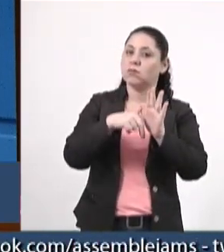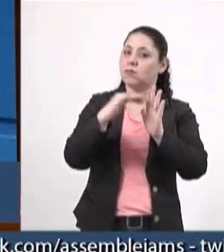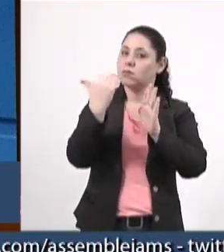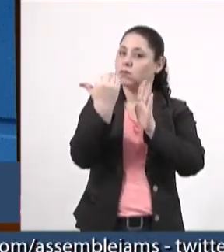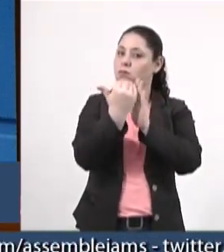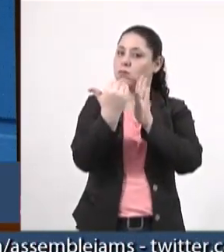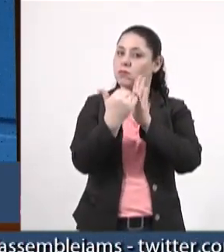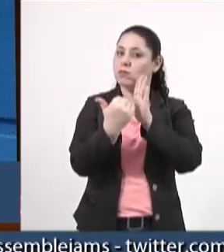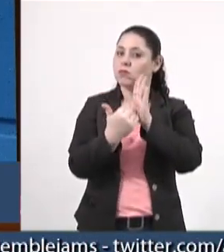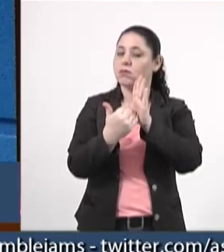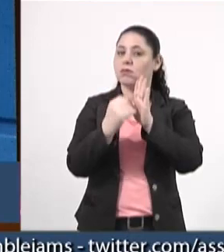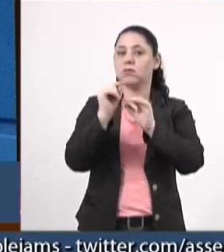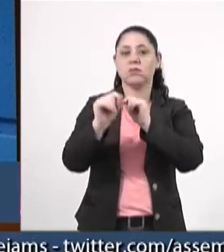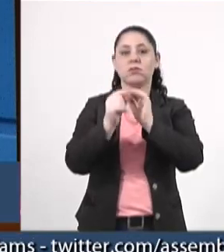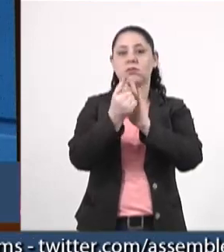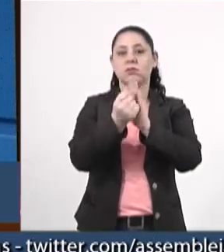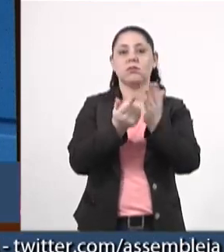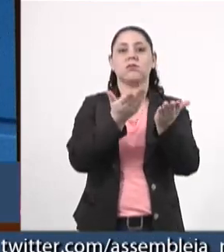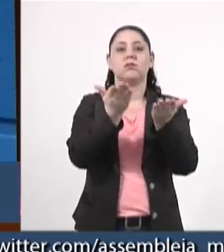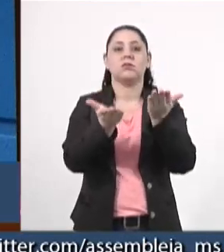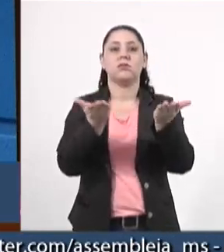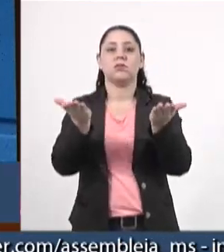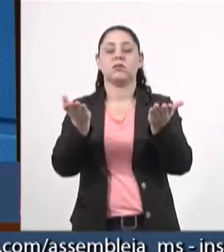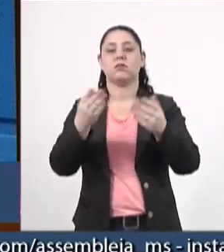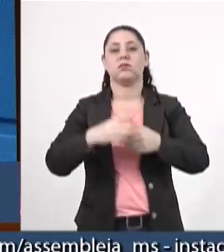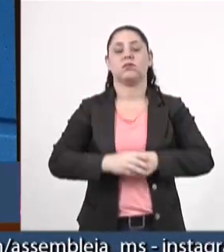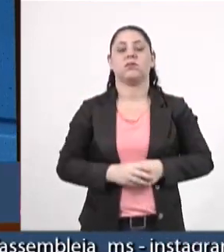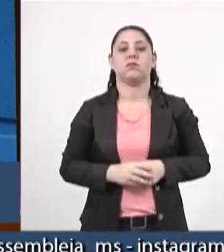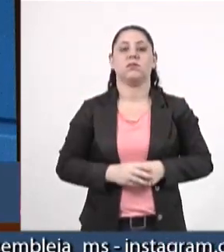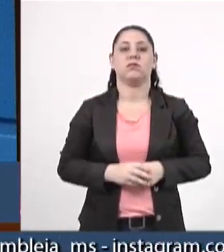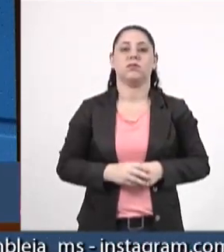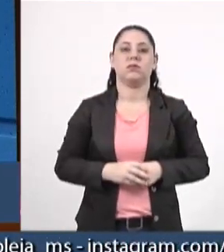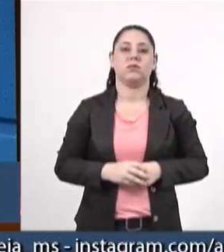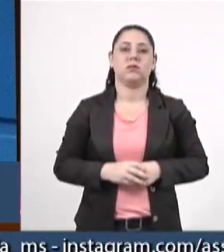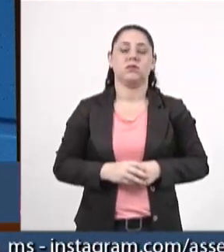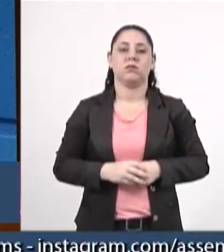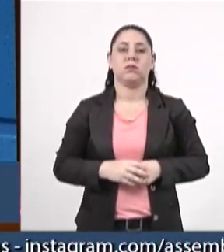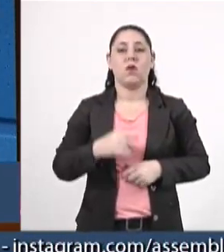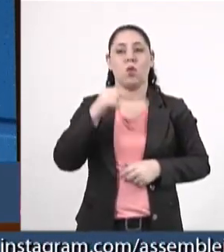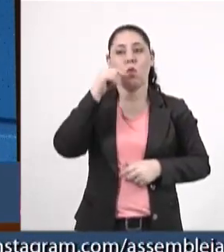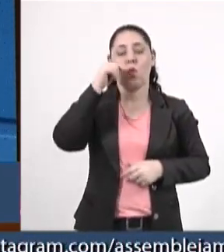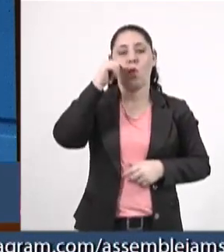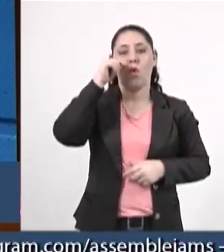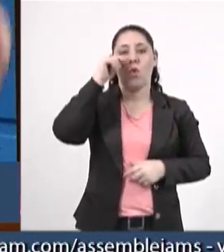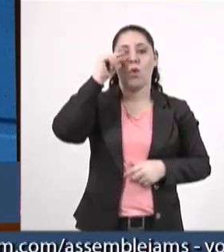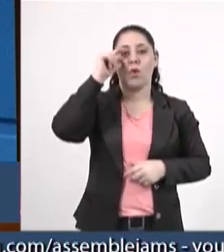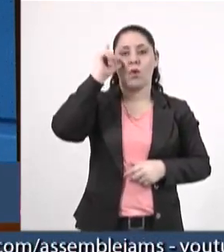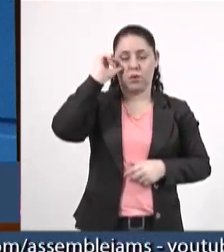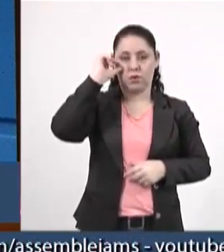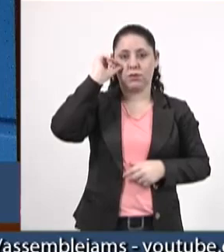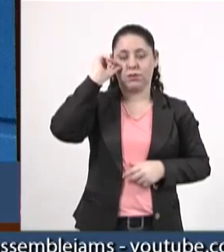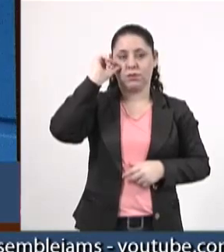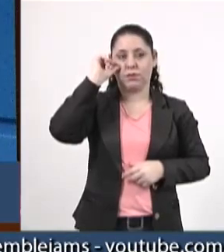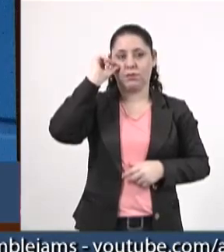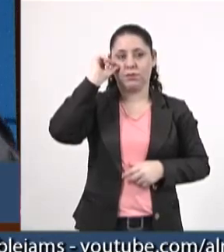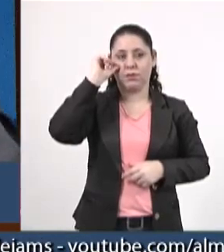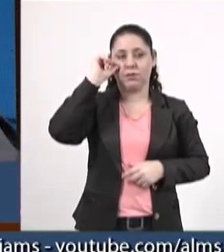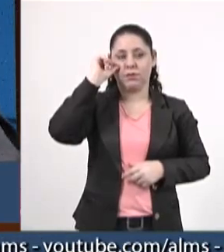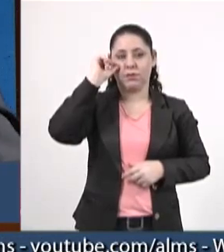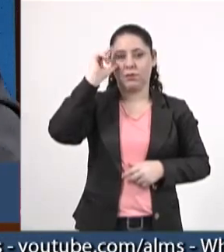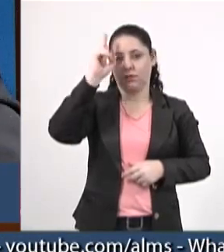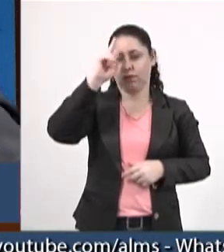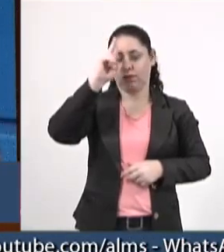regulamentar a concessão, né? E ontem, já saindo da história